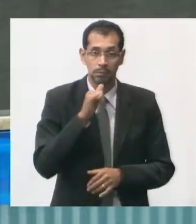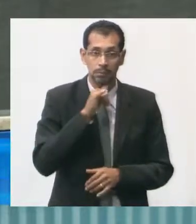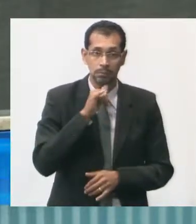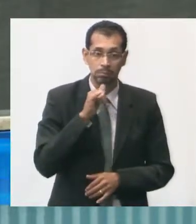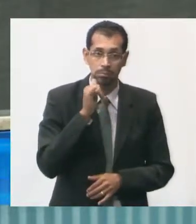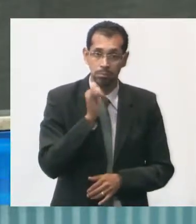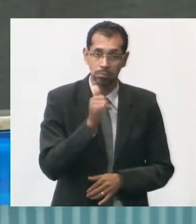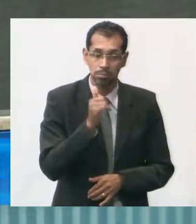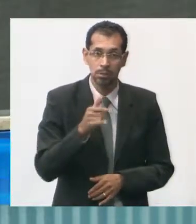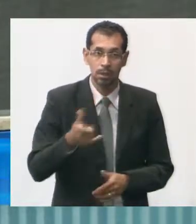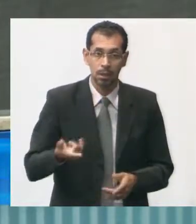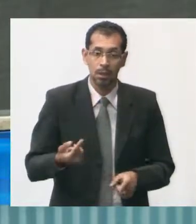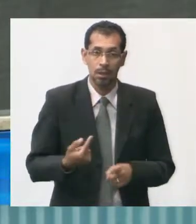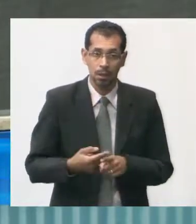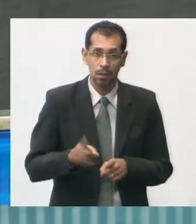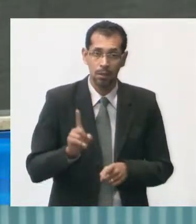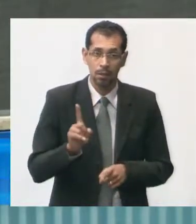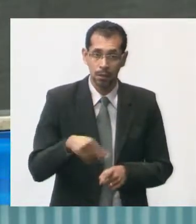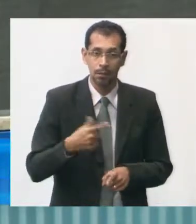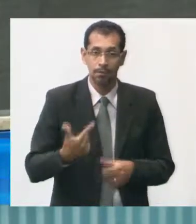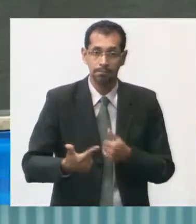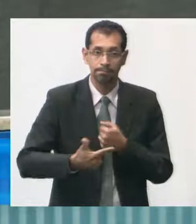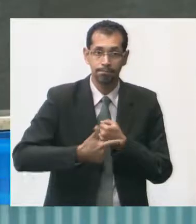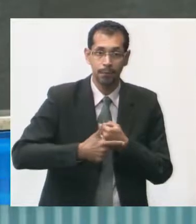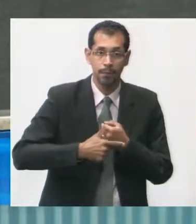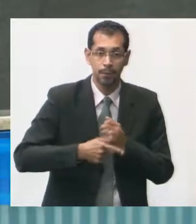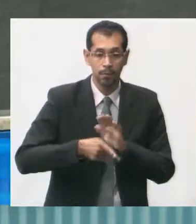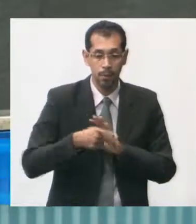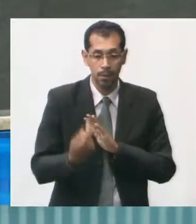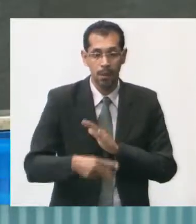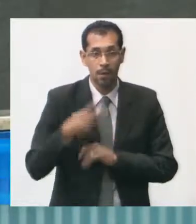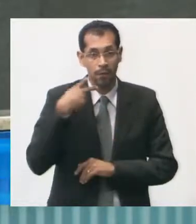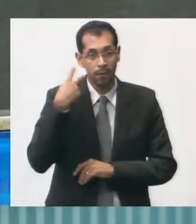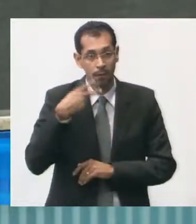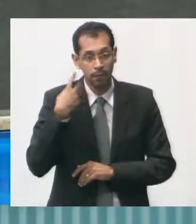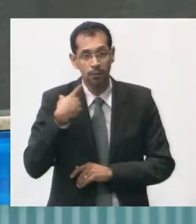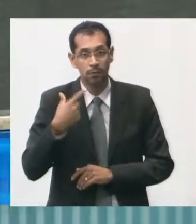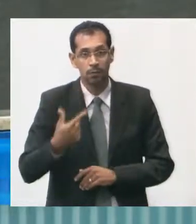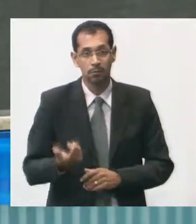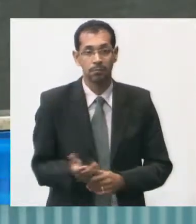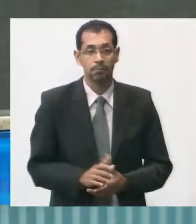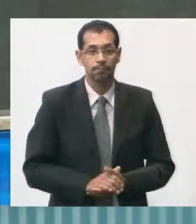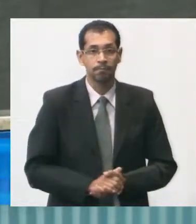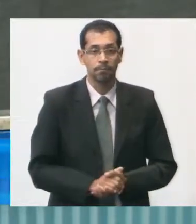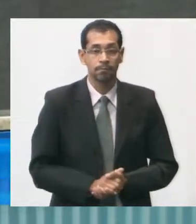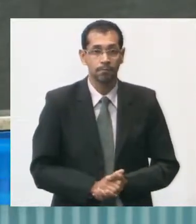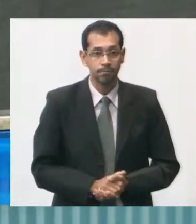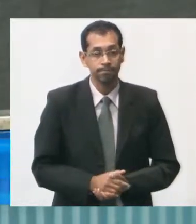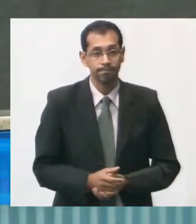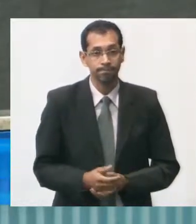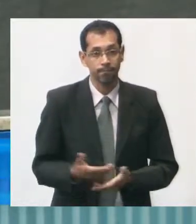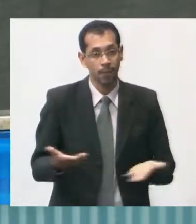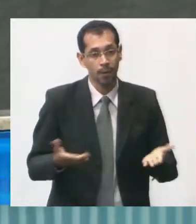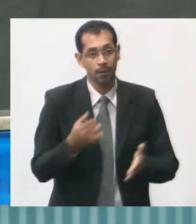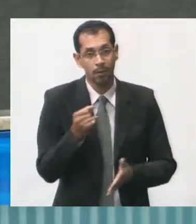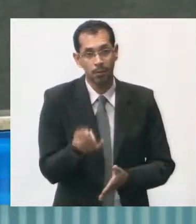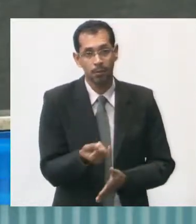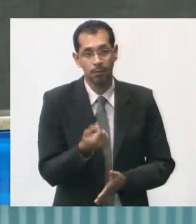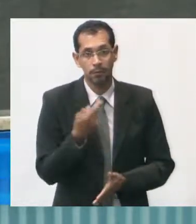cumprindo o nosso papel de fiscalizador do Executivo dessa cidade. Então, fica aqui a nossa fala.